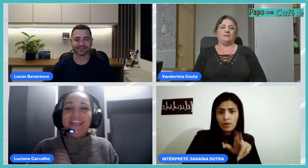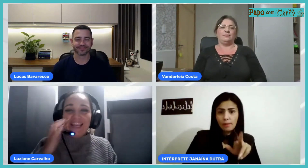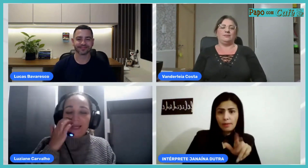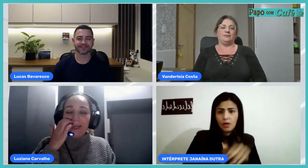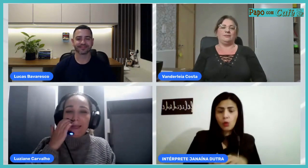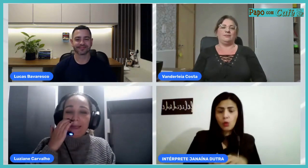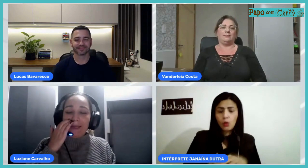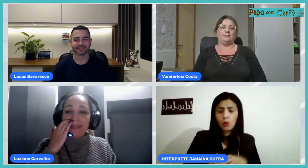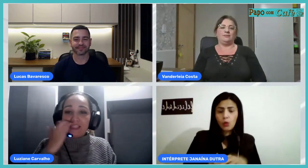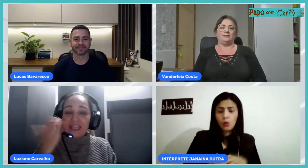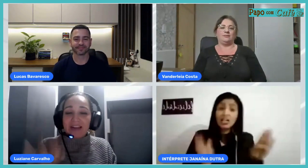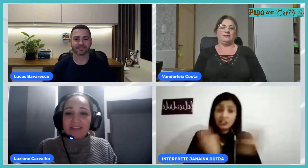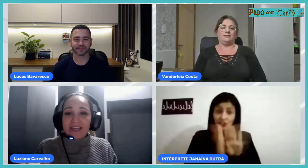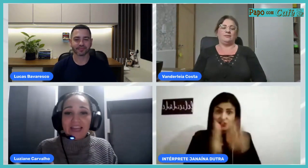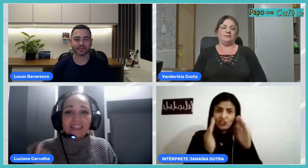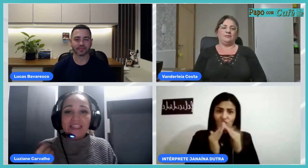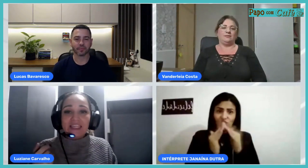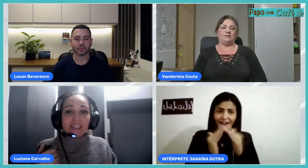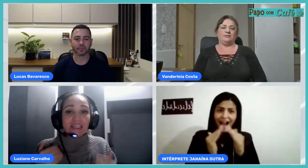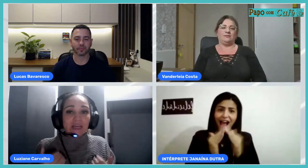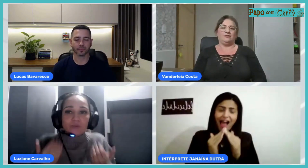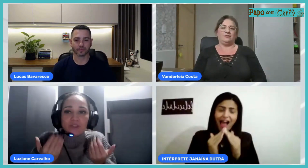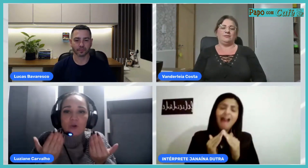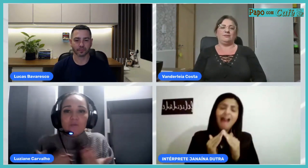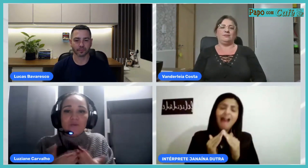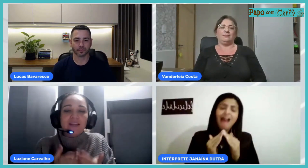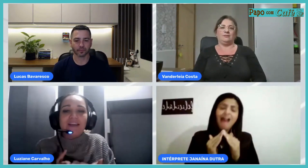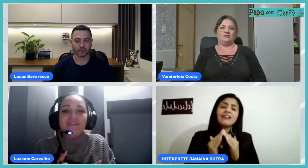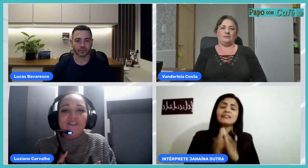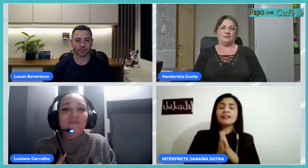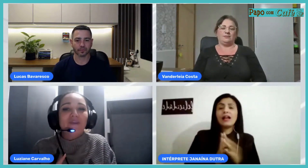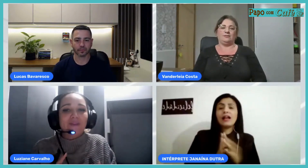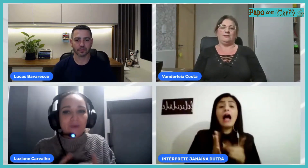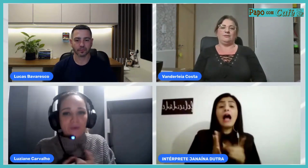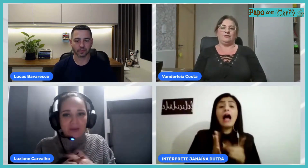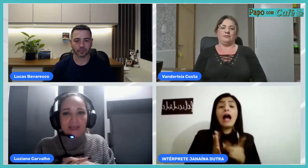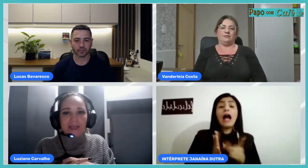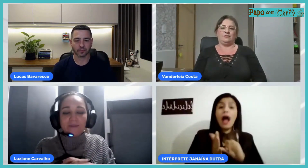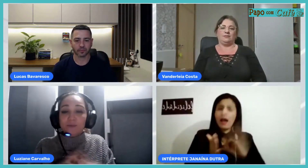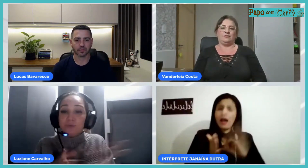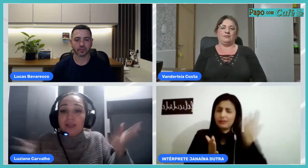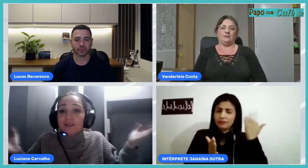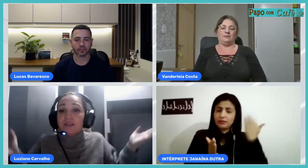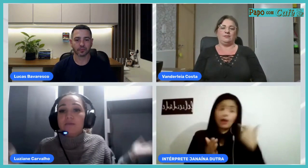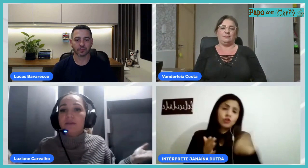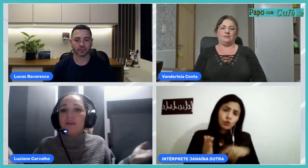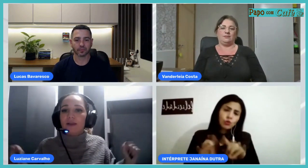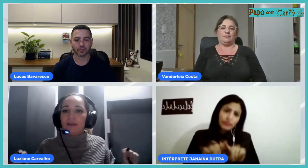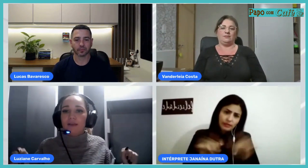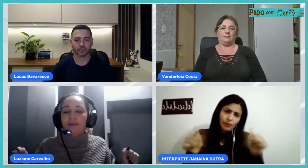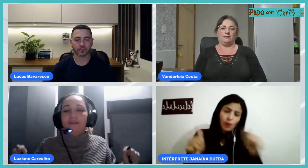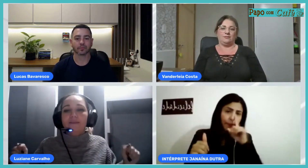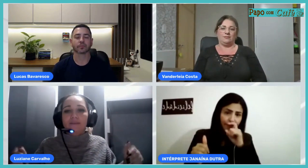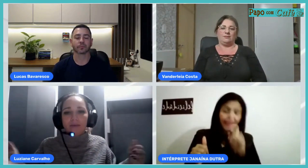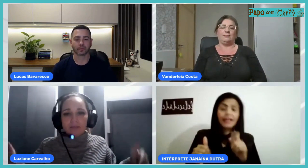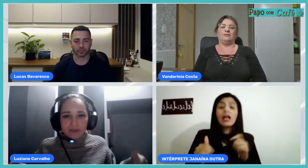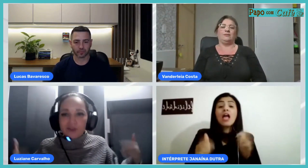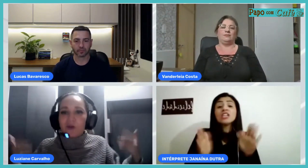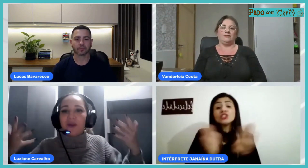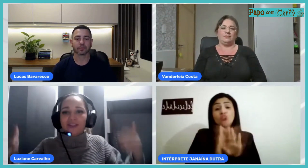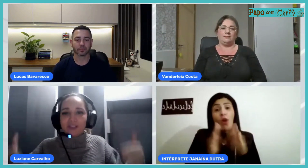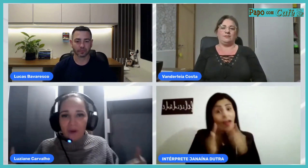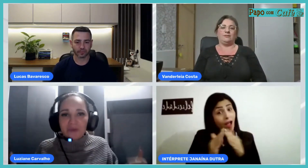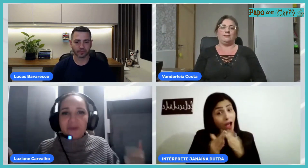né? Ele chegava em casa e ele não se comunicava de fato com a Libras, porque eles não iam entender. Então